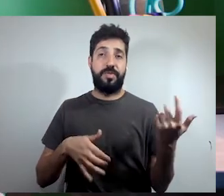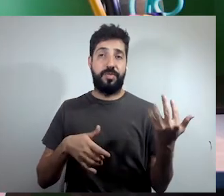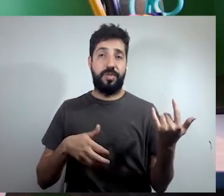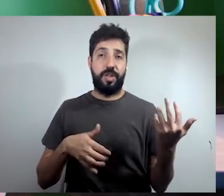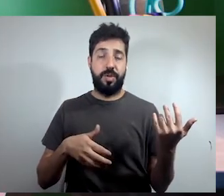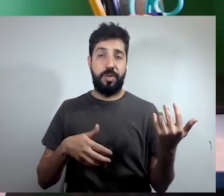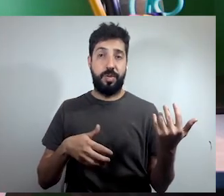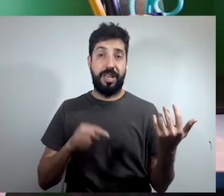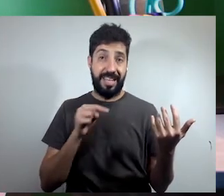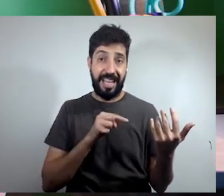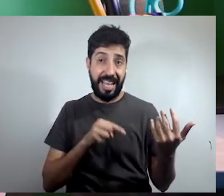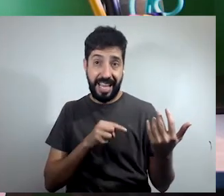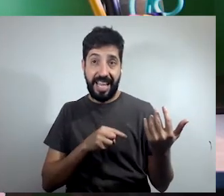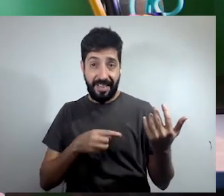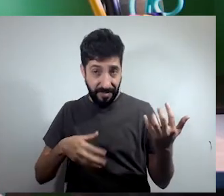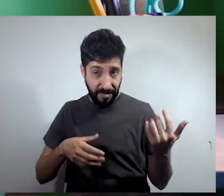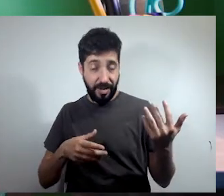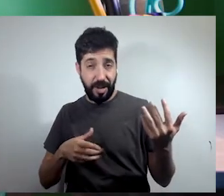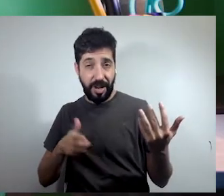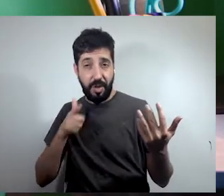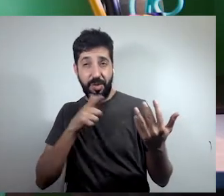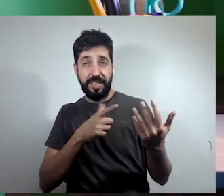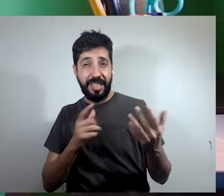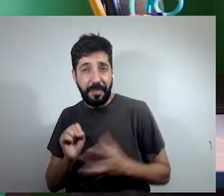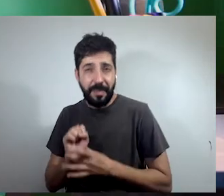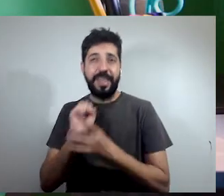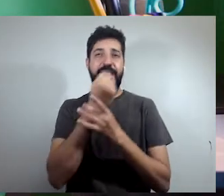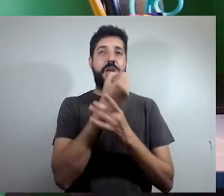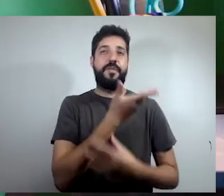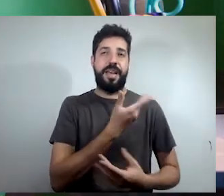O violão salvou sua vida.